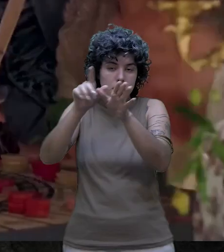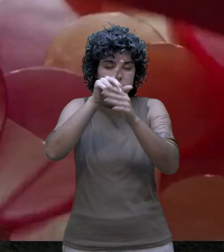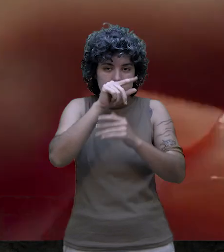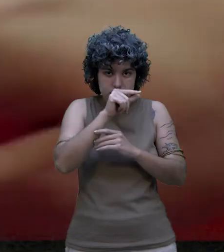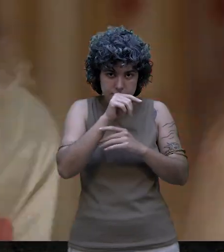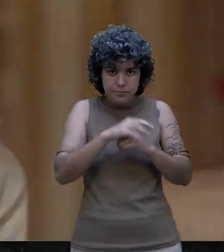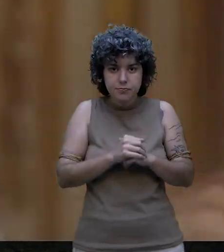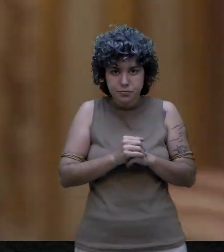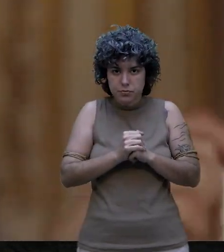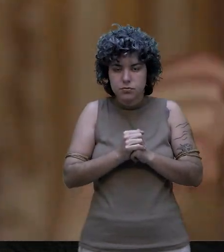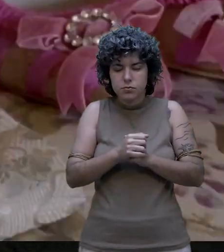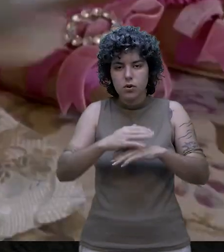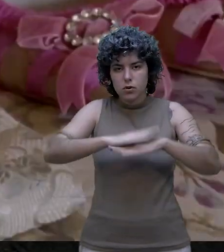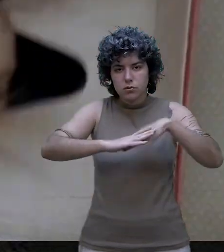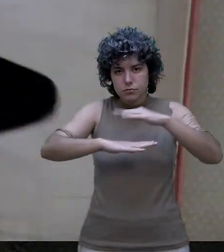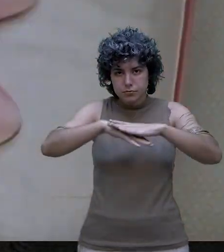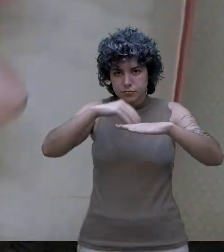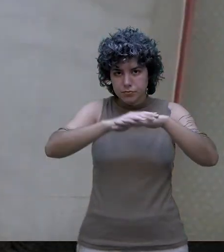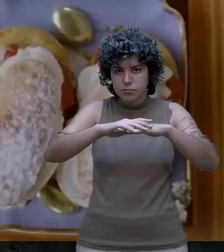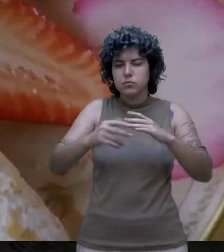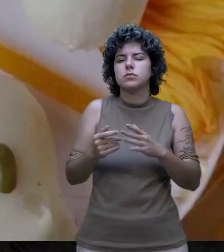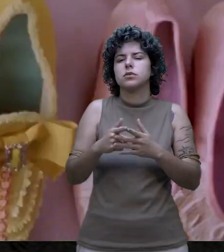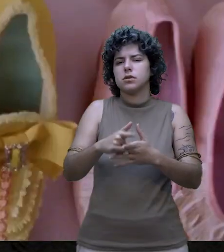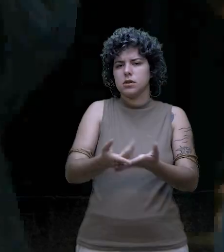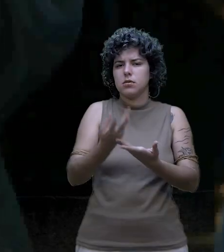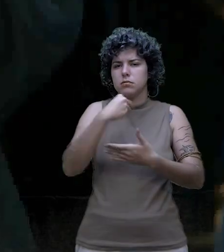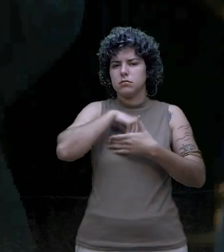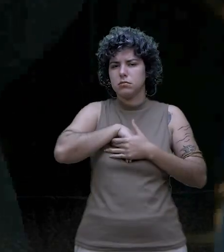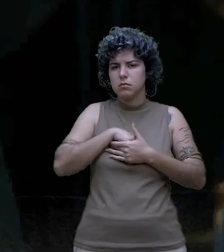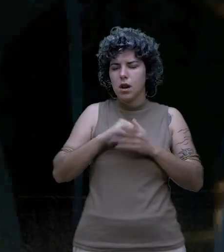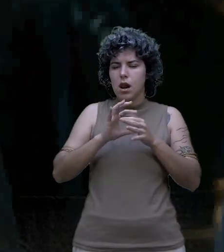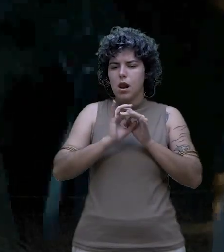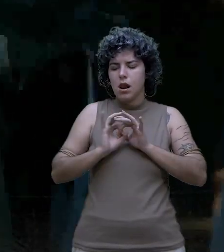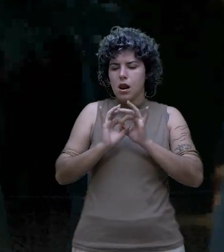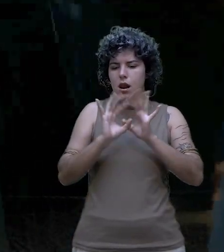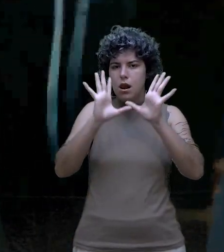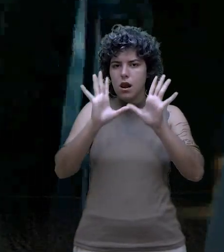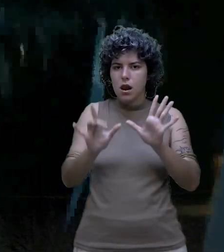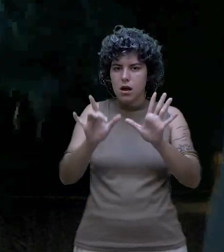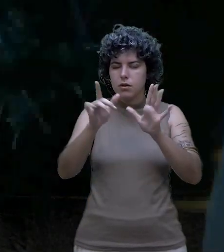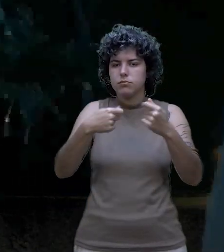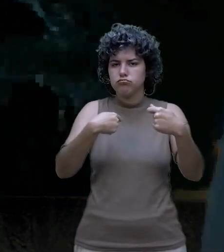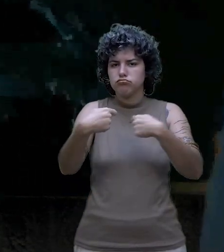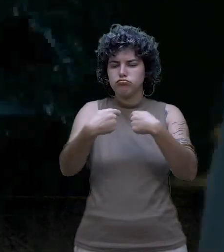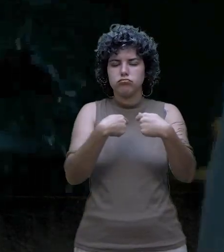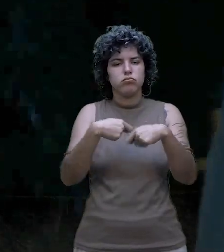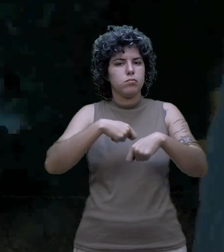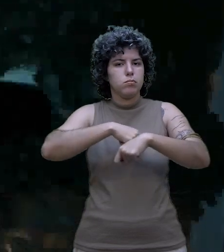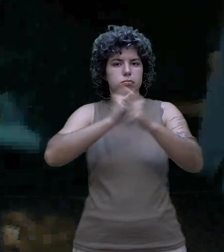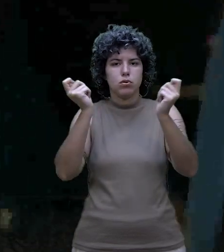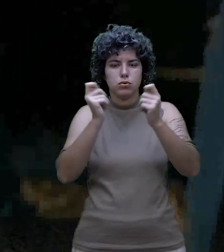a ideia da personalidade livre e indomável da protagonista e está presente em momentos cruciais da trama.